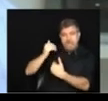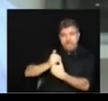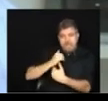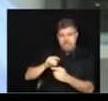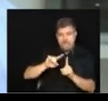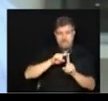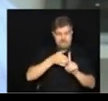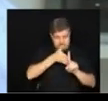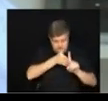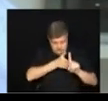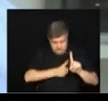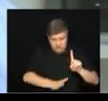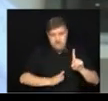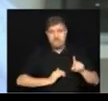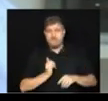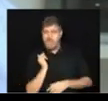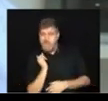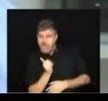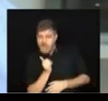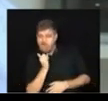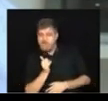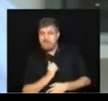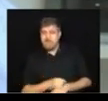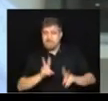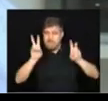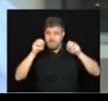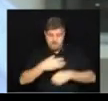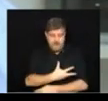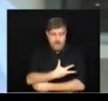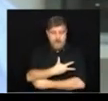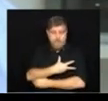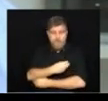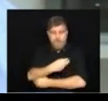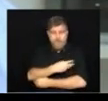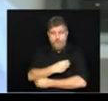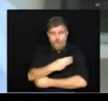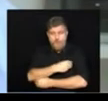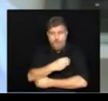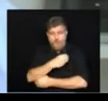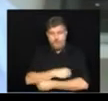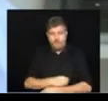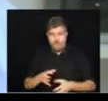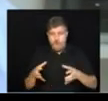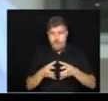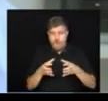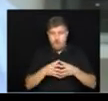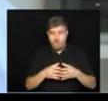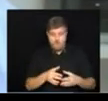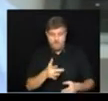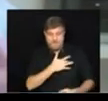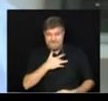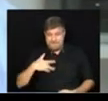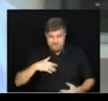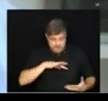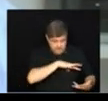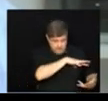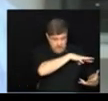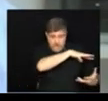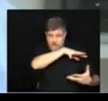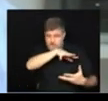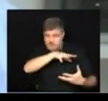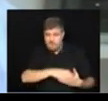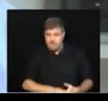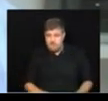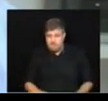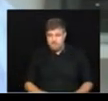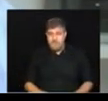nos referimos, a questão do aleitamento materno, que a Organização Mundial da Saúde preconiza exclusivo até